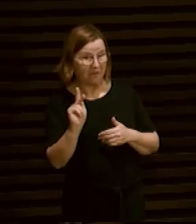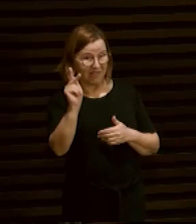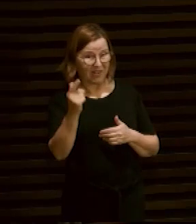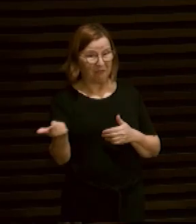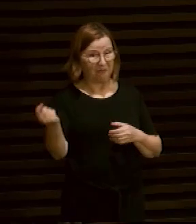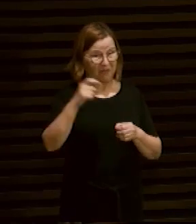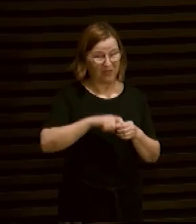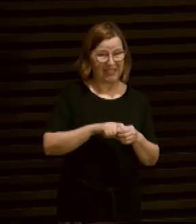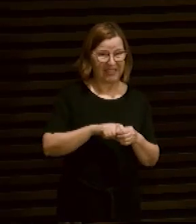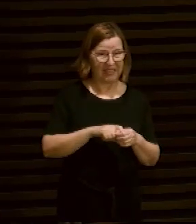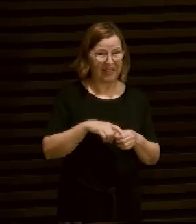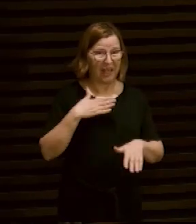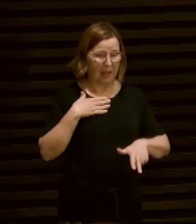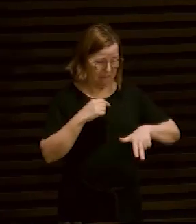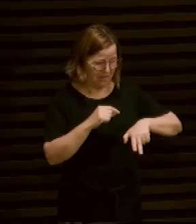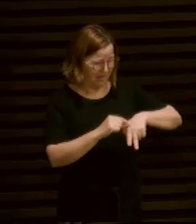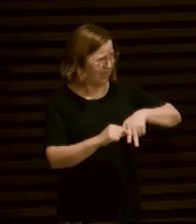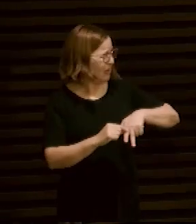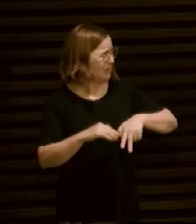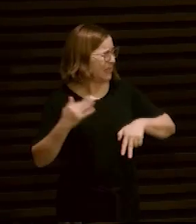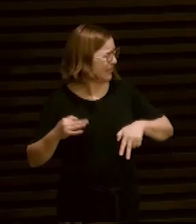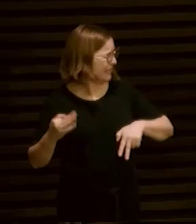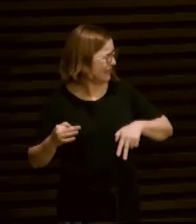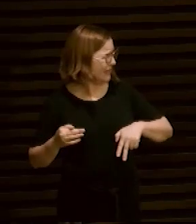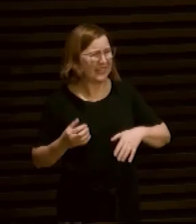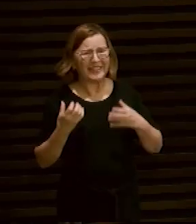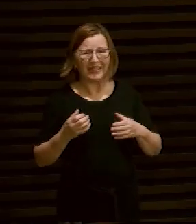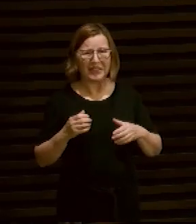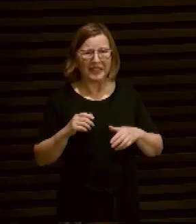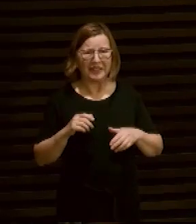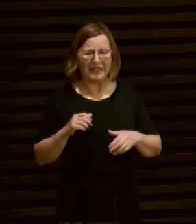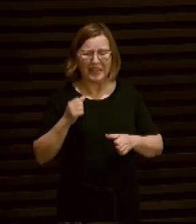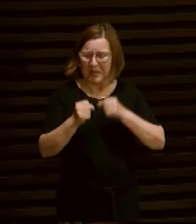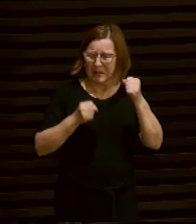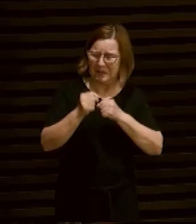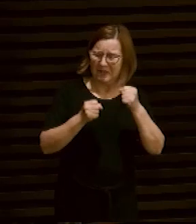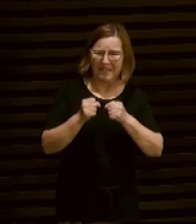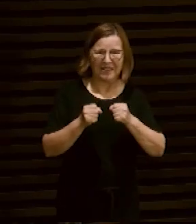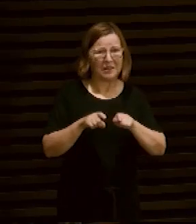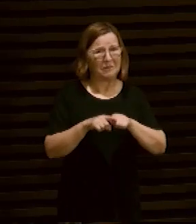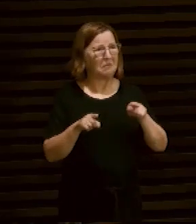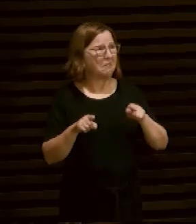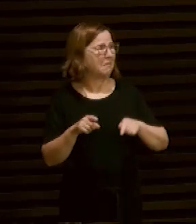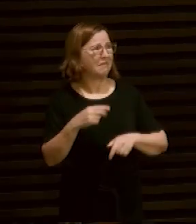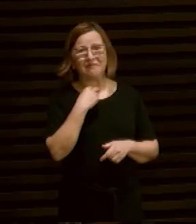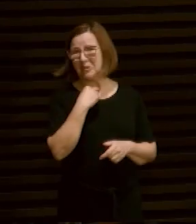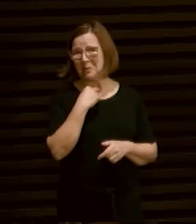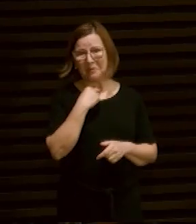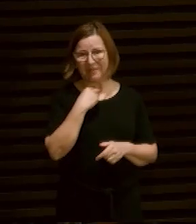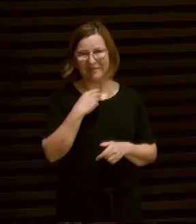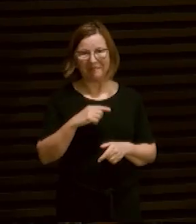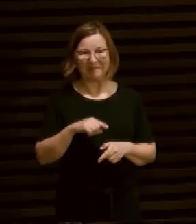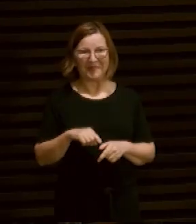ficou magoada a perna. Eu queria correr, mas eu queria correr forte, mas não tem, mas correr com perseverança eu